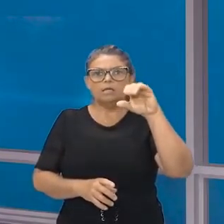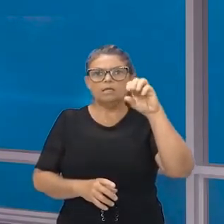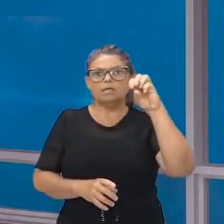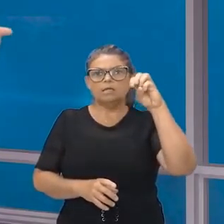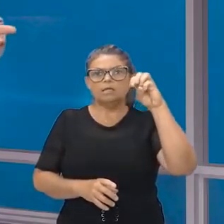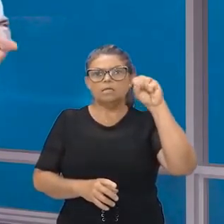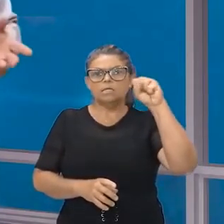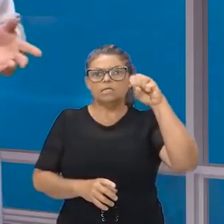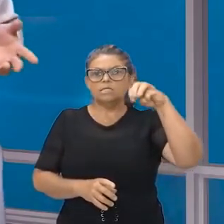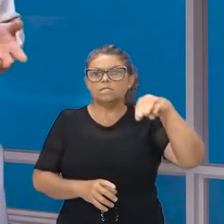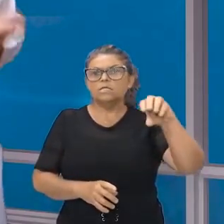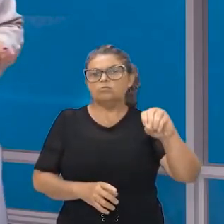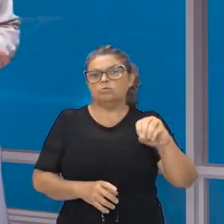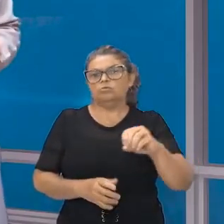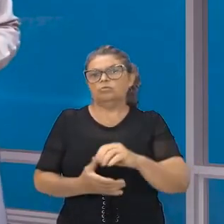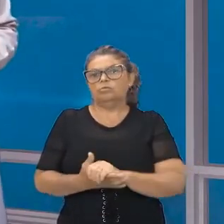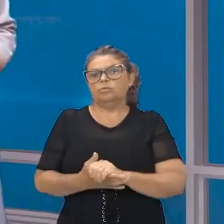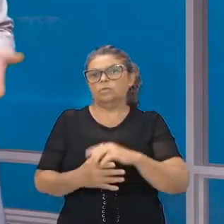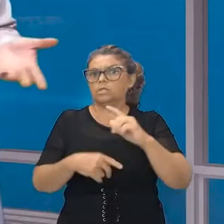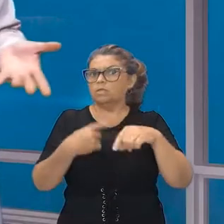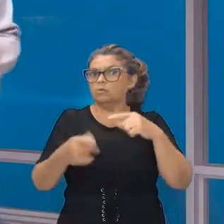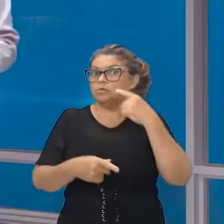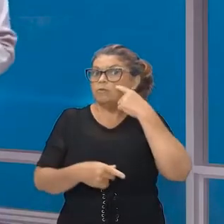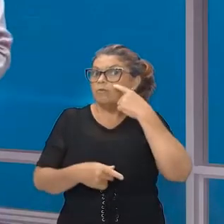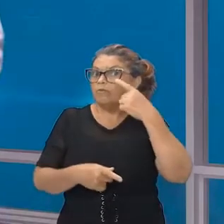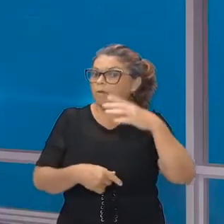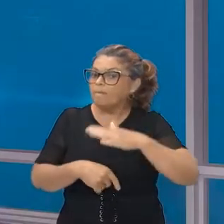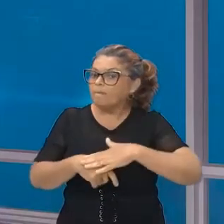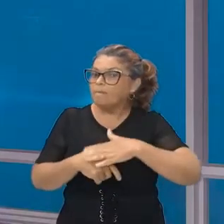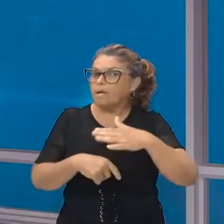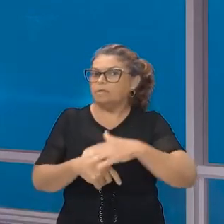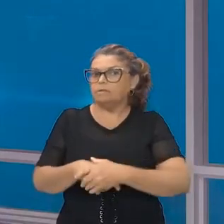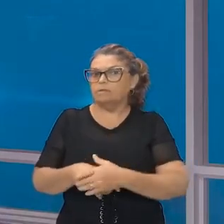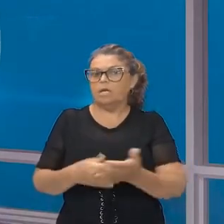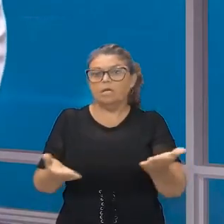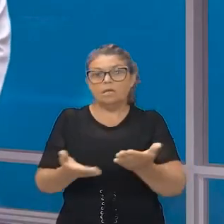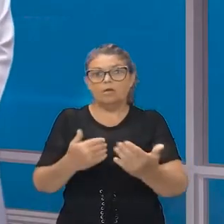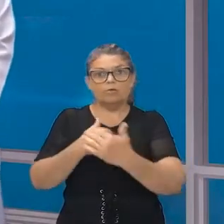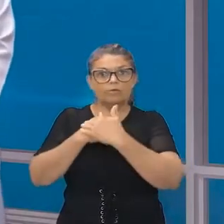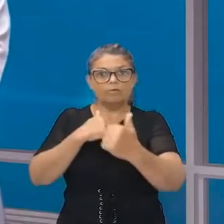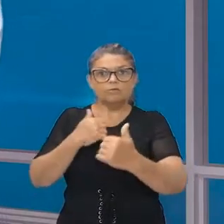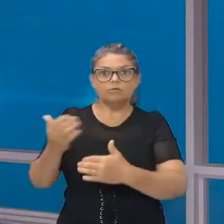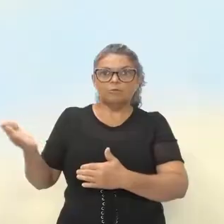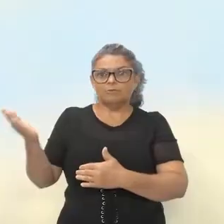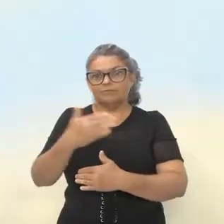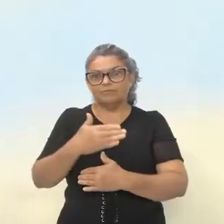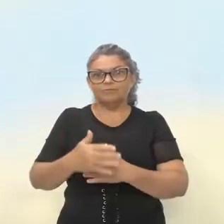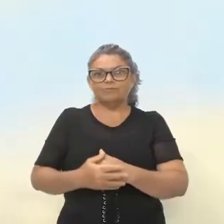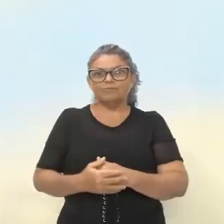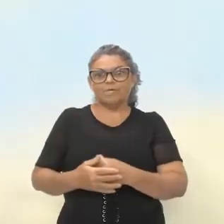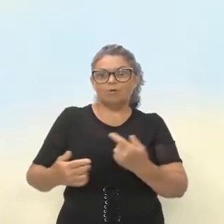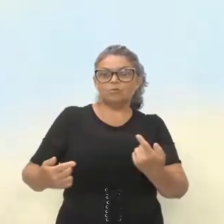lugares do mundo, como vocês vão começar a ver daqui para frente. E agora eu vou chamar o nosso desafio do dia.